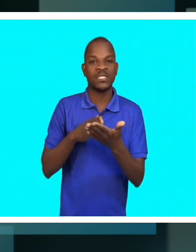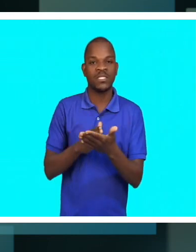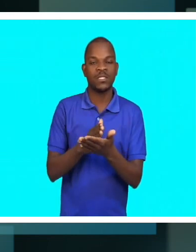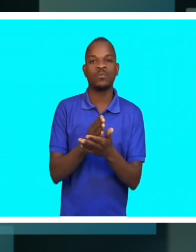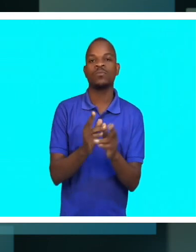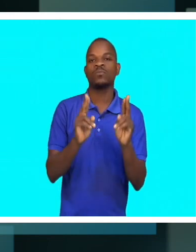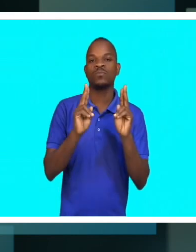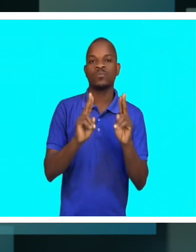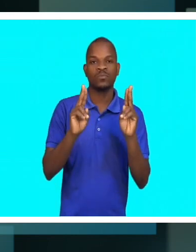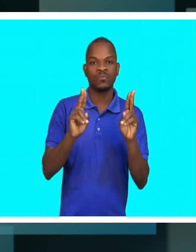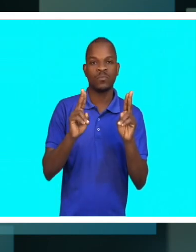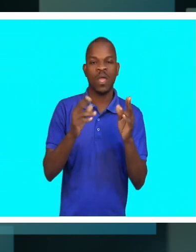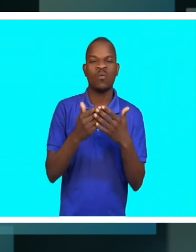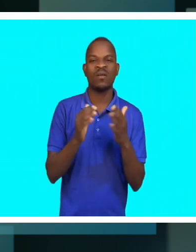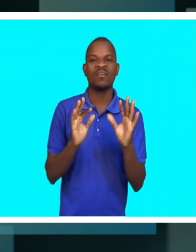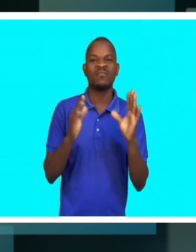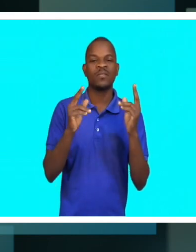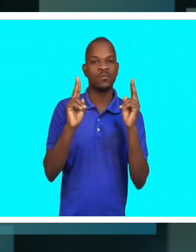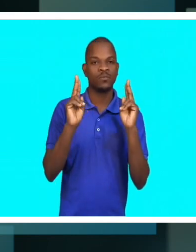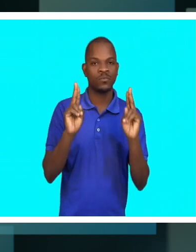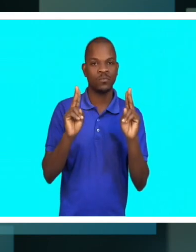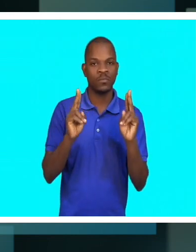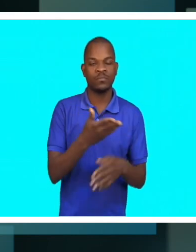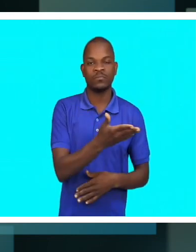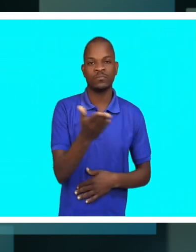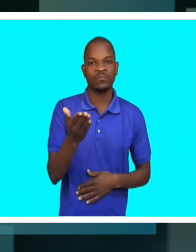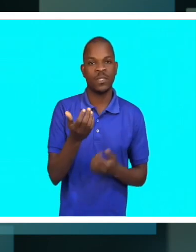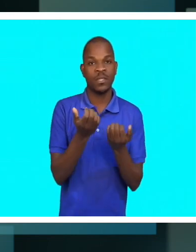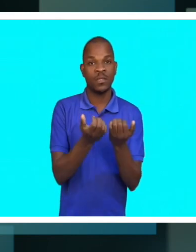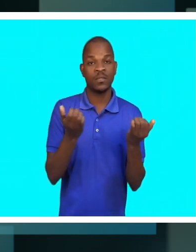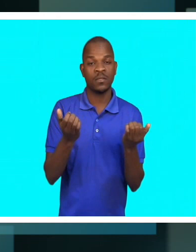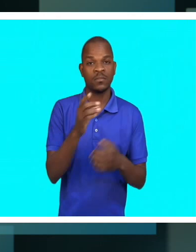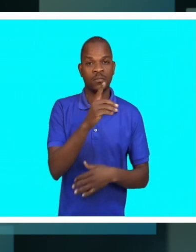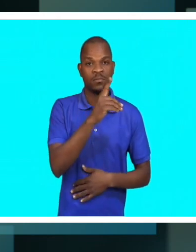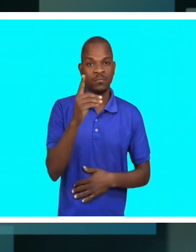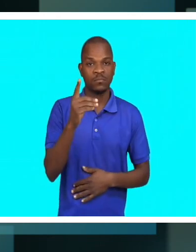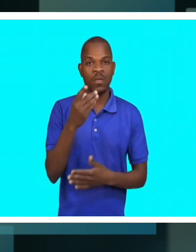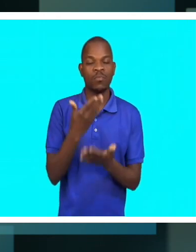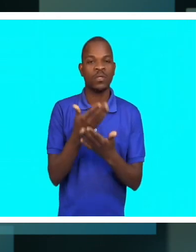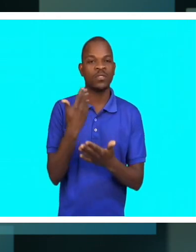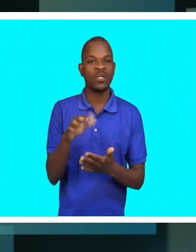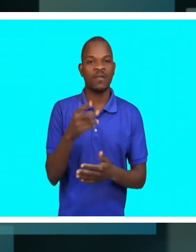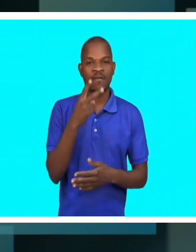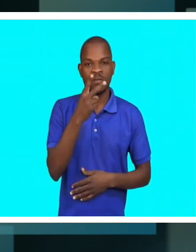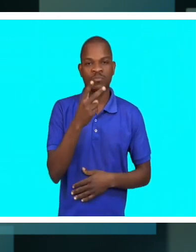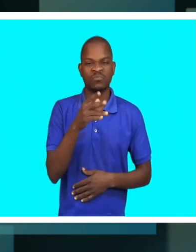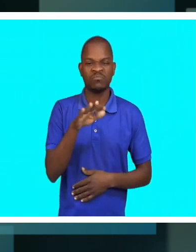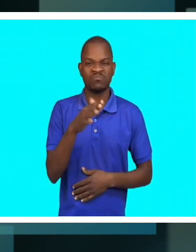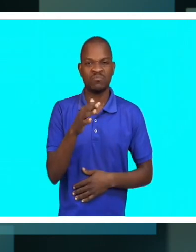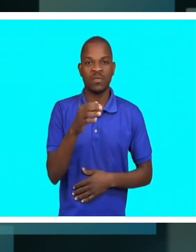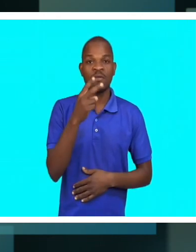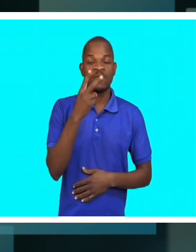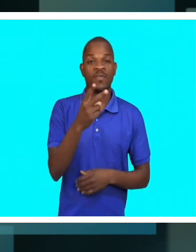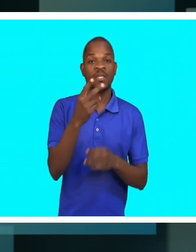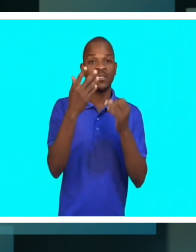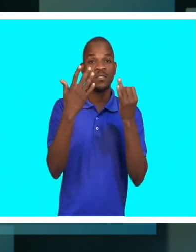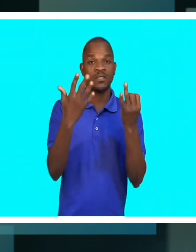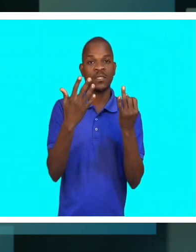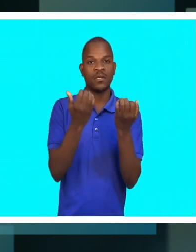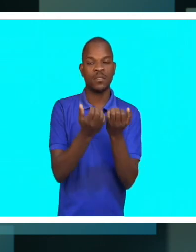garantir os direitos mínimos, de uma vida digna minimamente para essas pessoas. Vemos aqui 26 ou 27 crianças